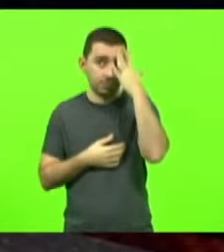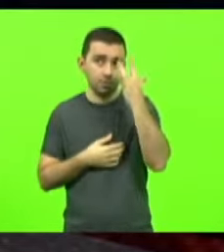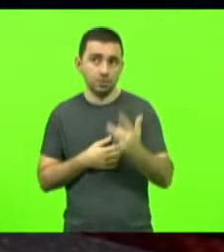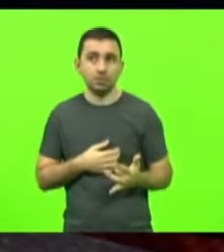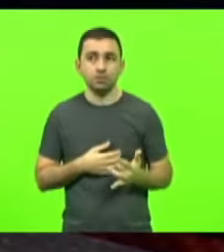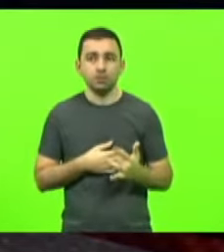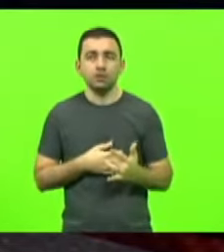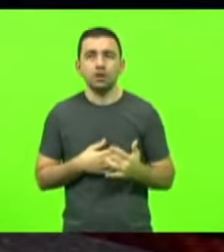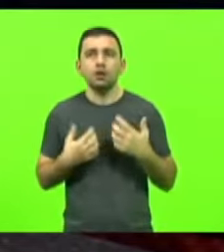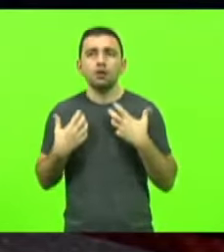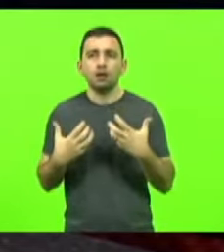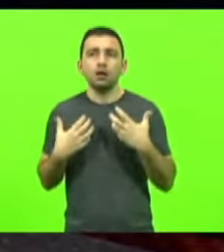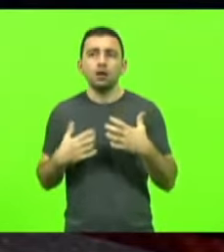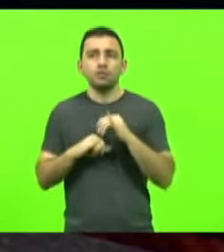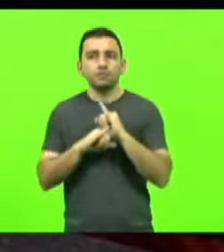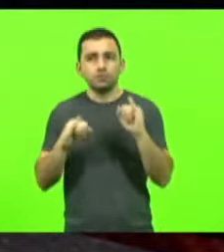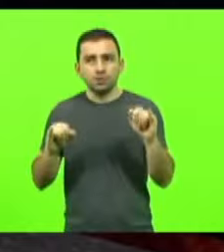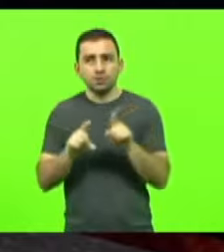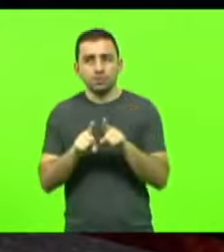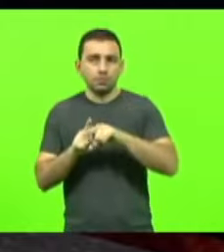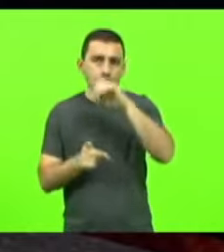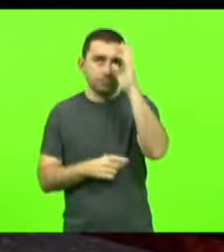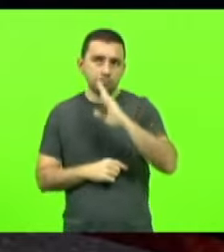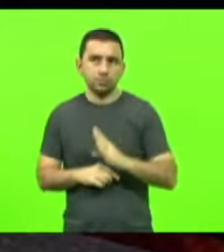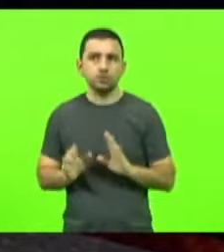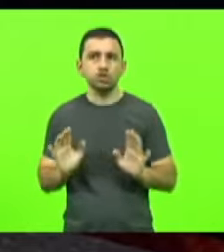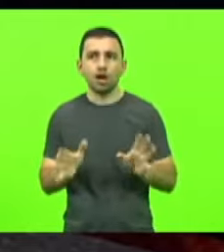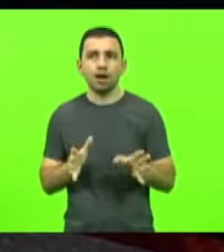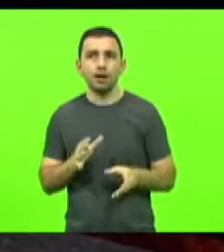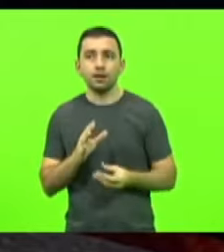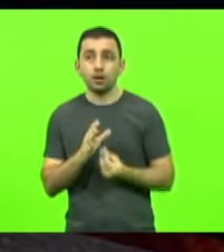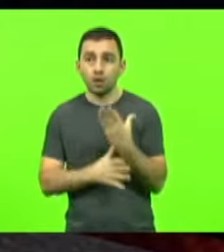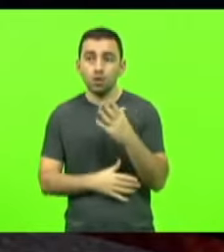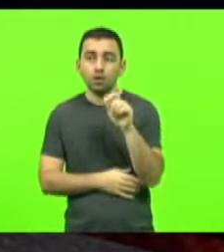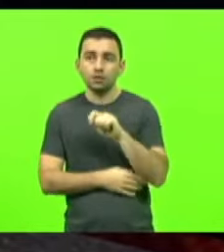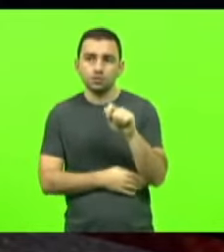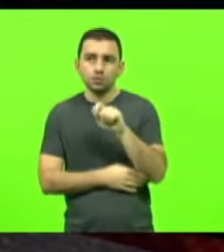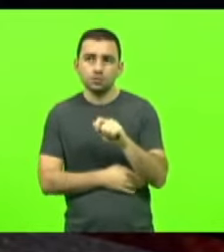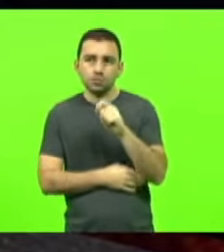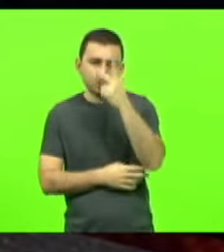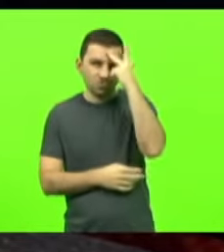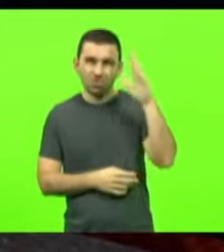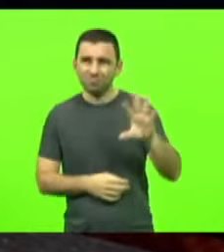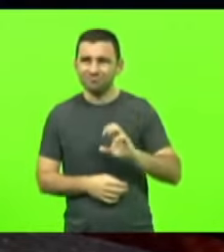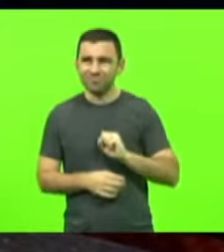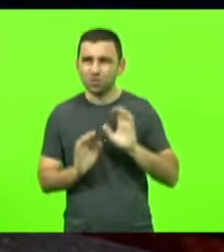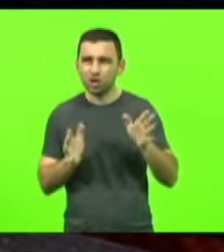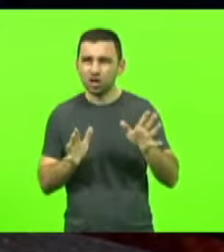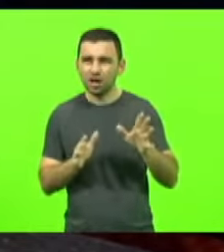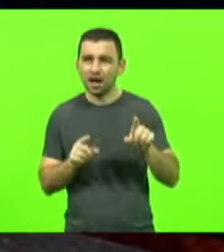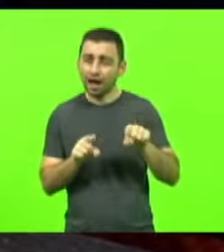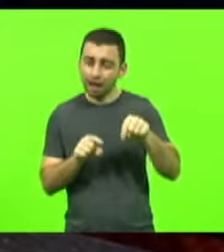E eu quero dizer que também que no âmbito nacional já foi criada, inclusive, uma associação das vítimas da Covid, também aqui em Santa Catarina.